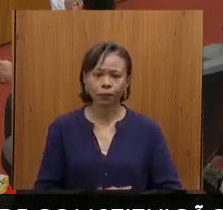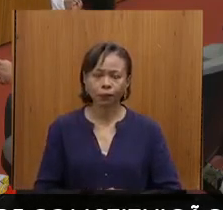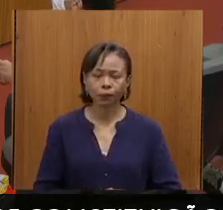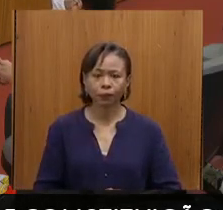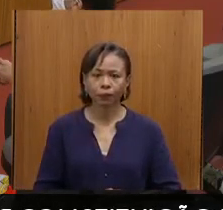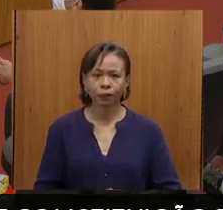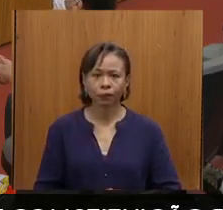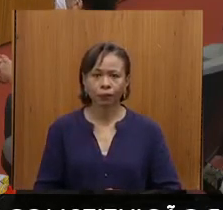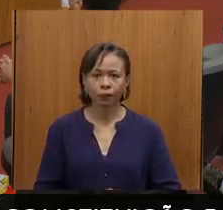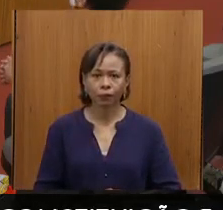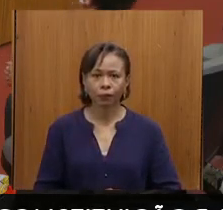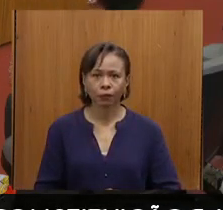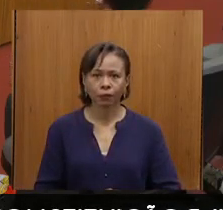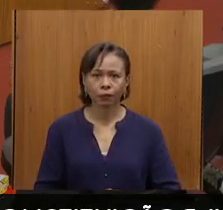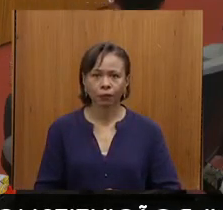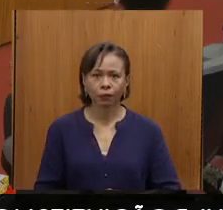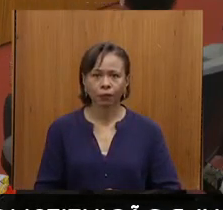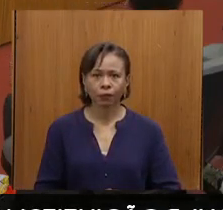Por favor.